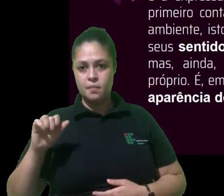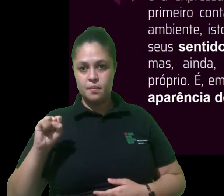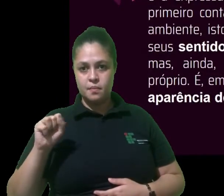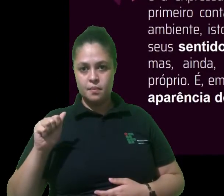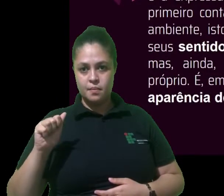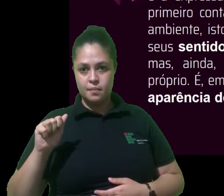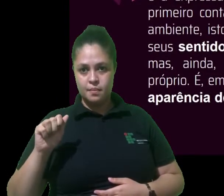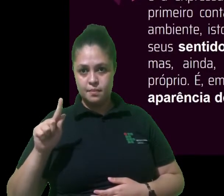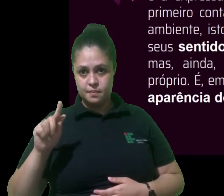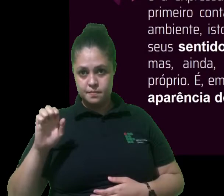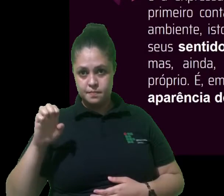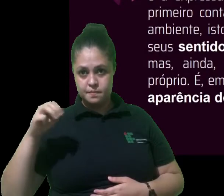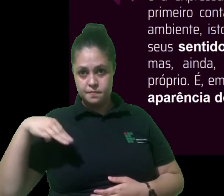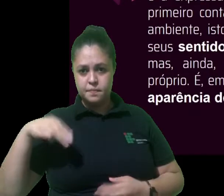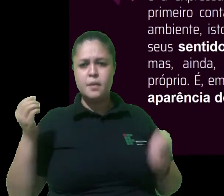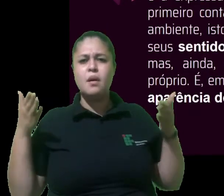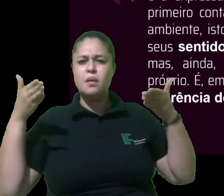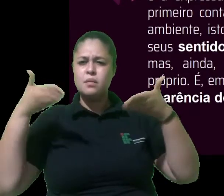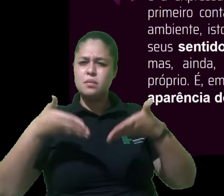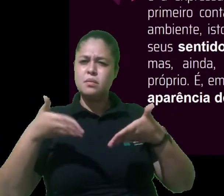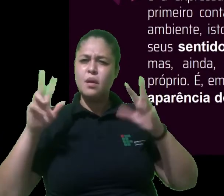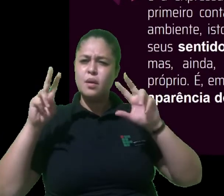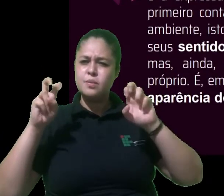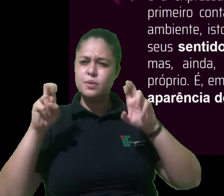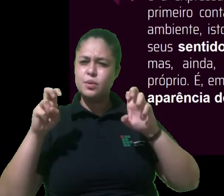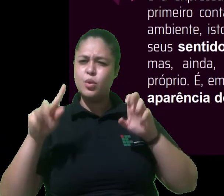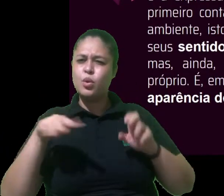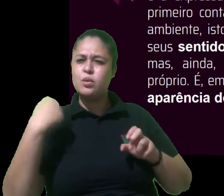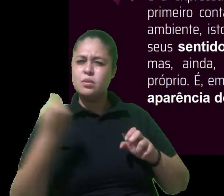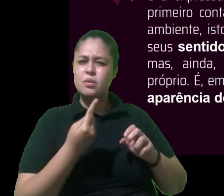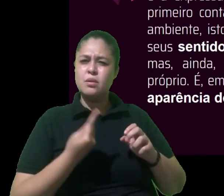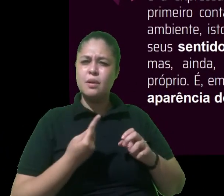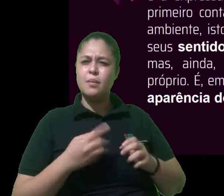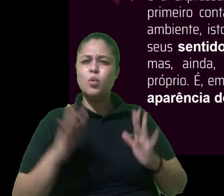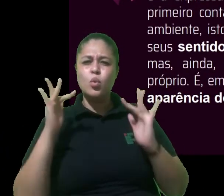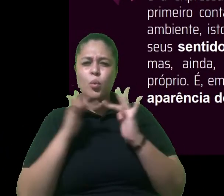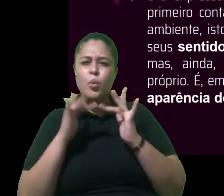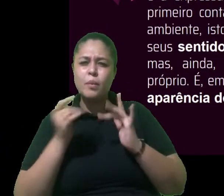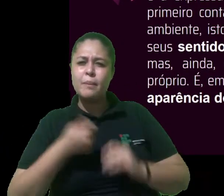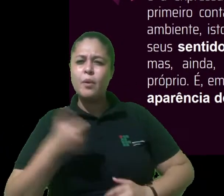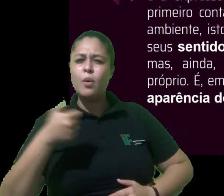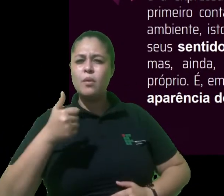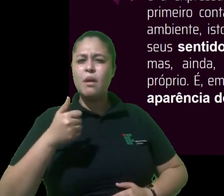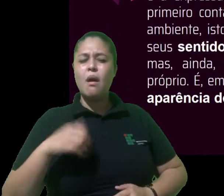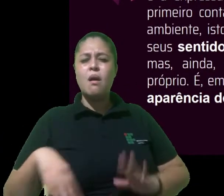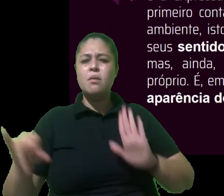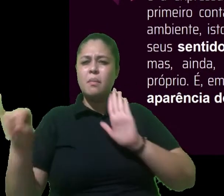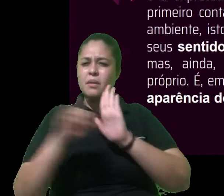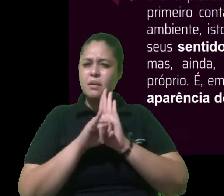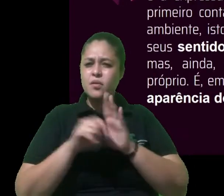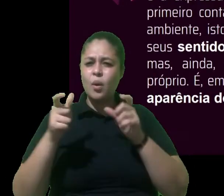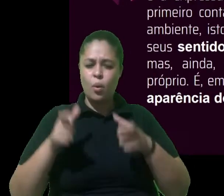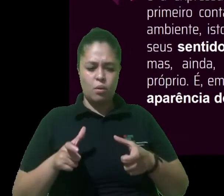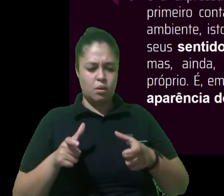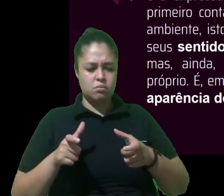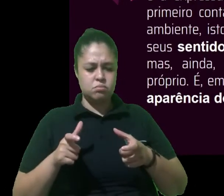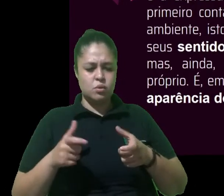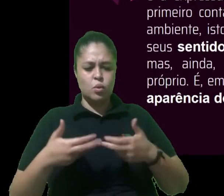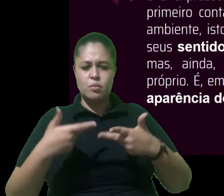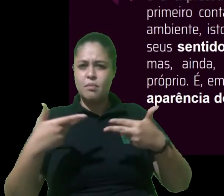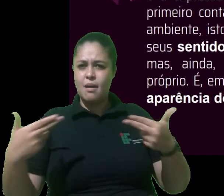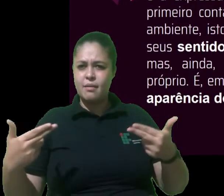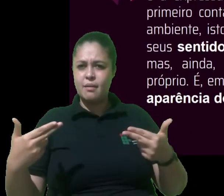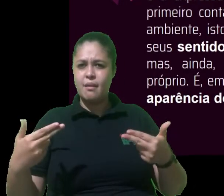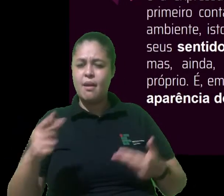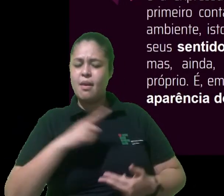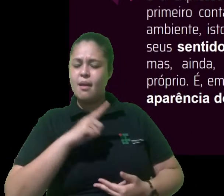é a expressão que usamos para identificar o primeiro contato que um sujeito tem com um ambiente. Isto é,